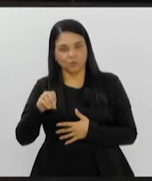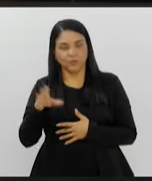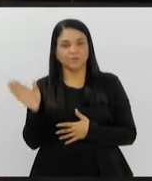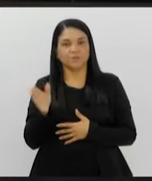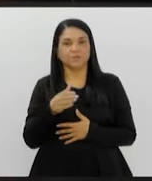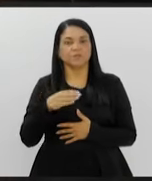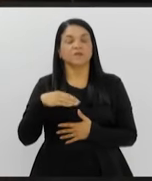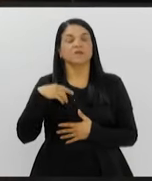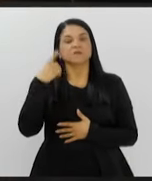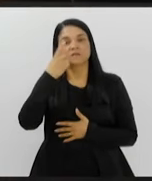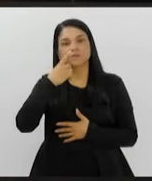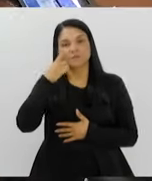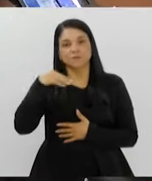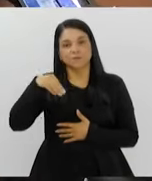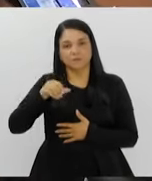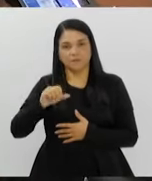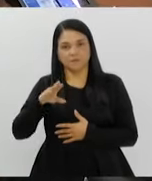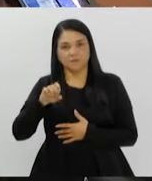Deputado Carlos Macedo.